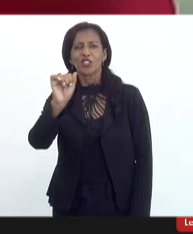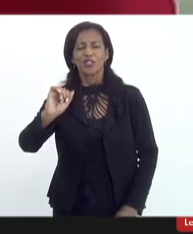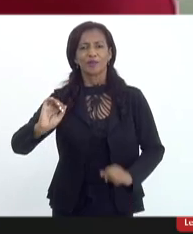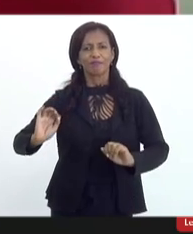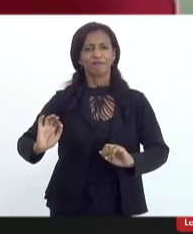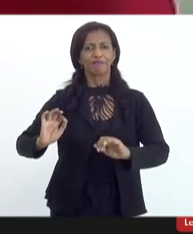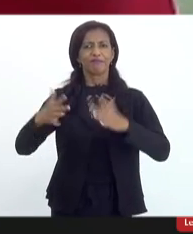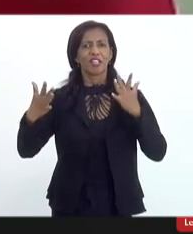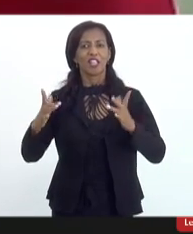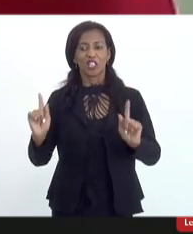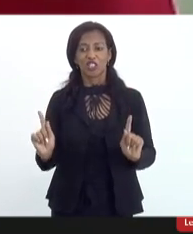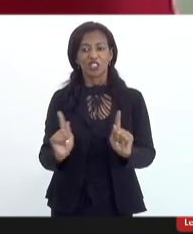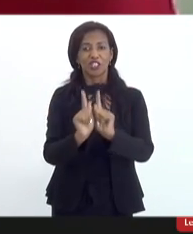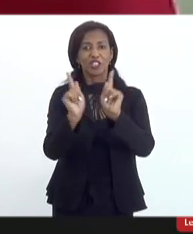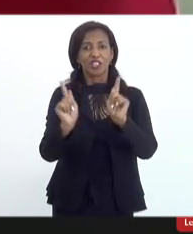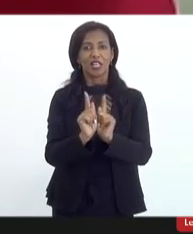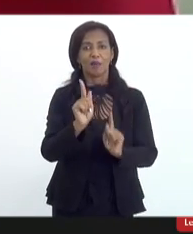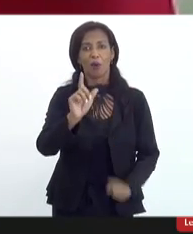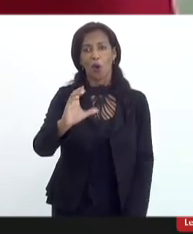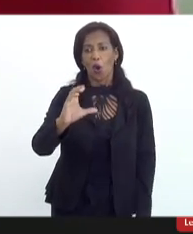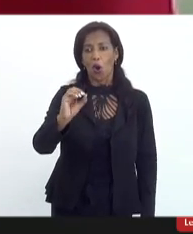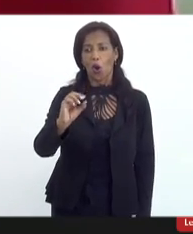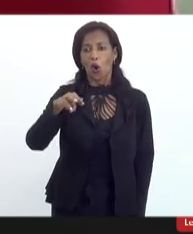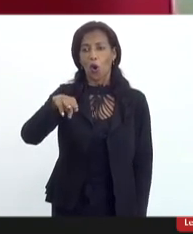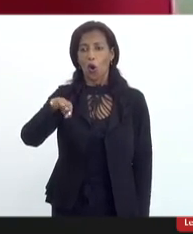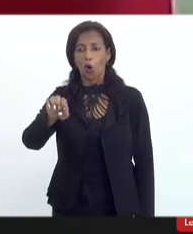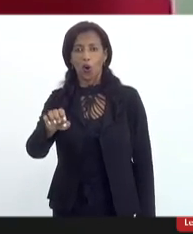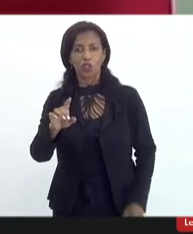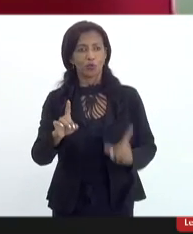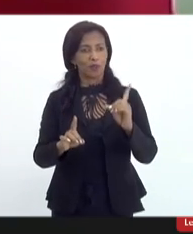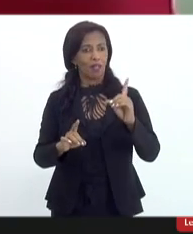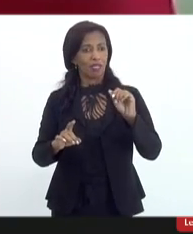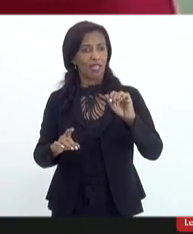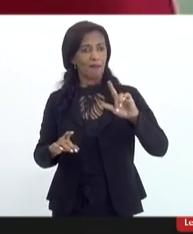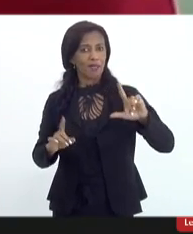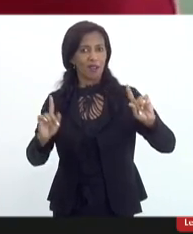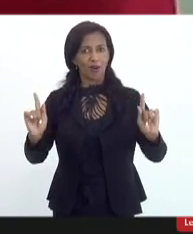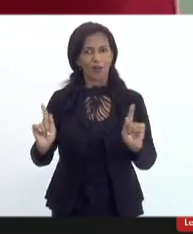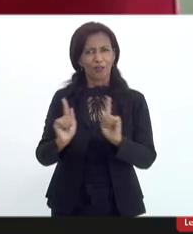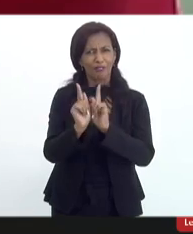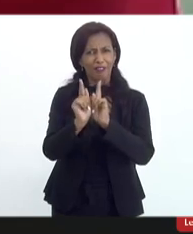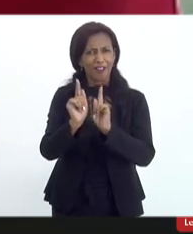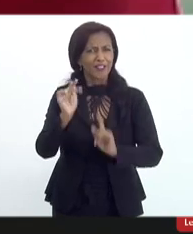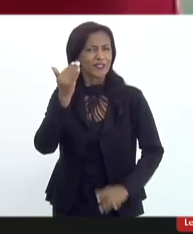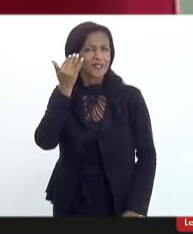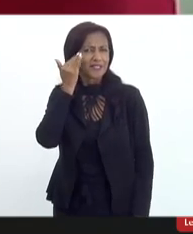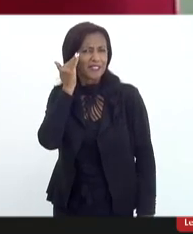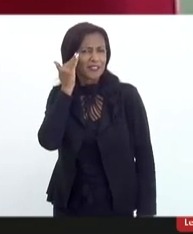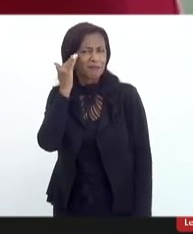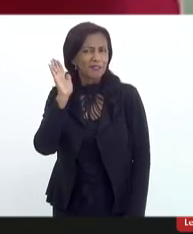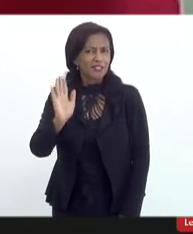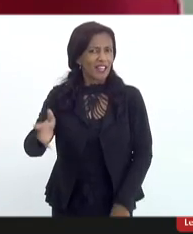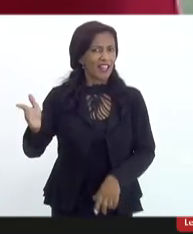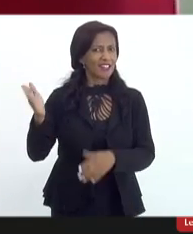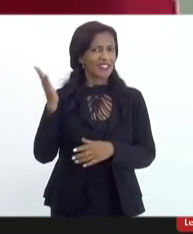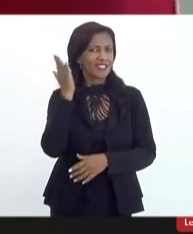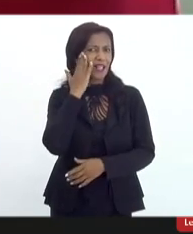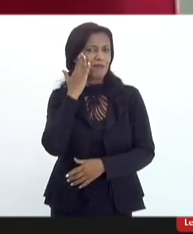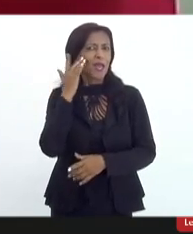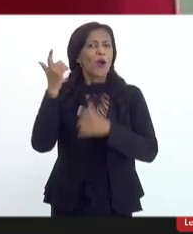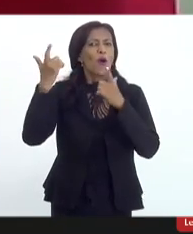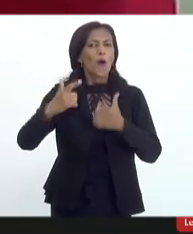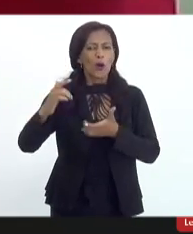São Damião. E havia um entendimento naquele bairro, né? Nós já sabíamos exatamente onde